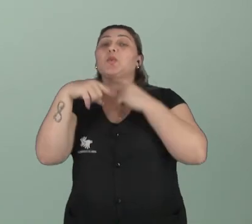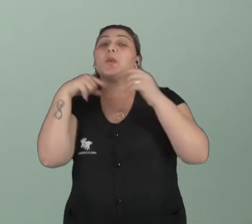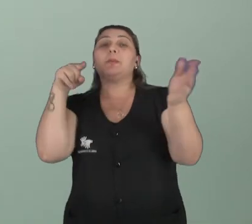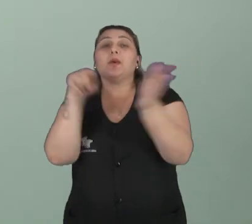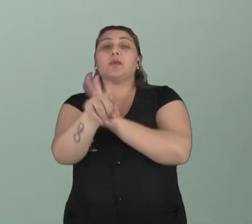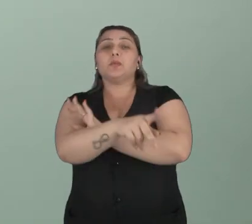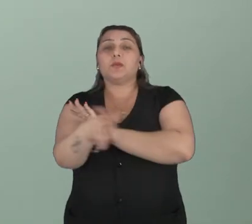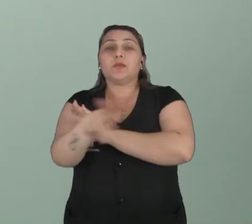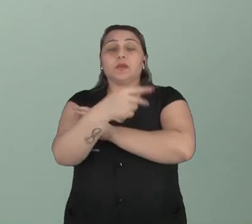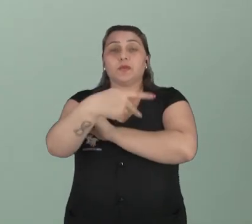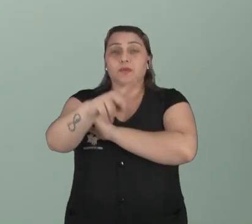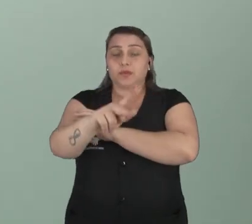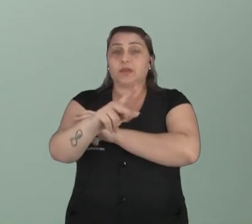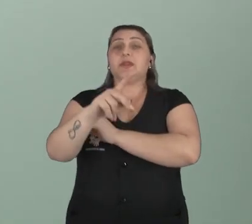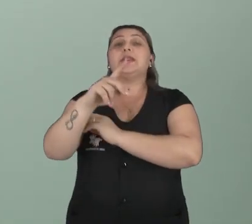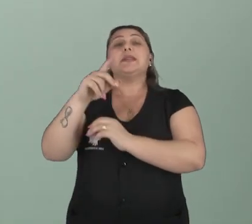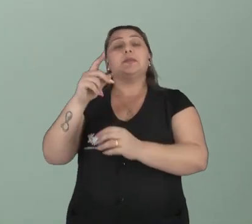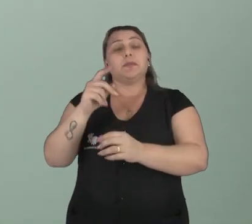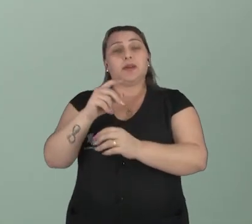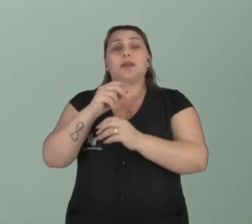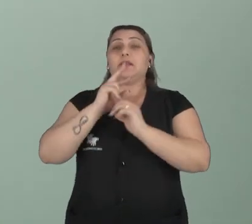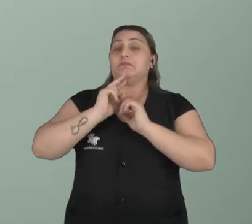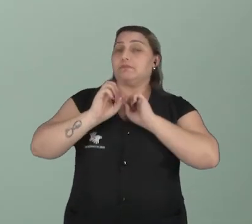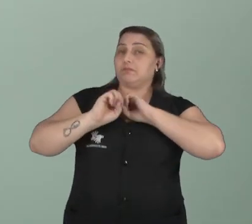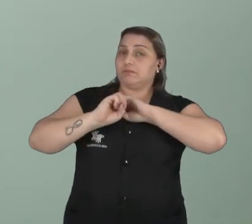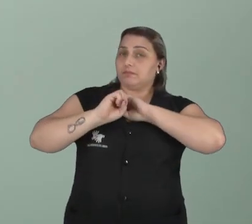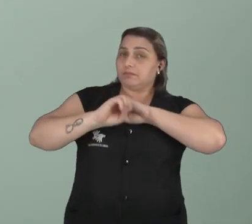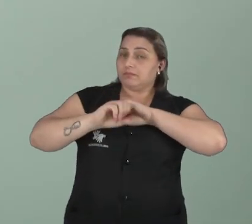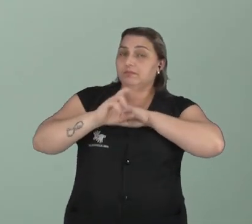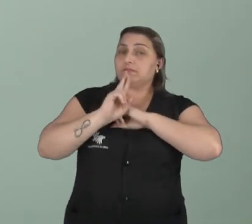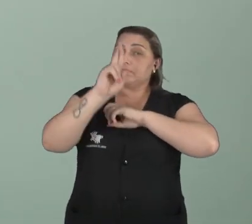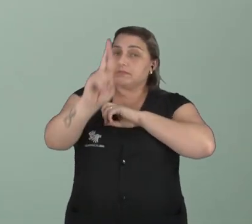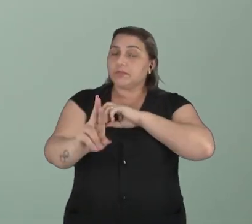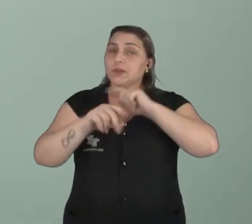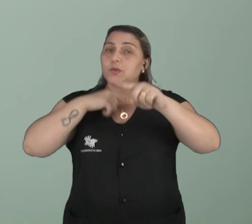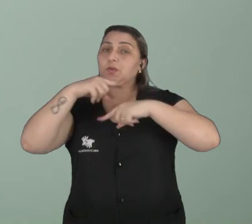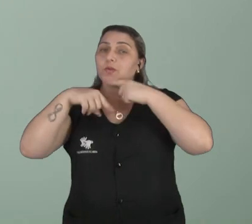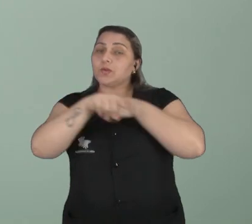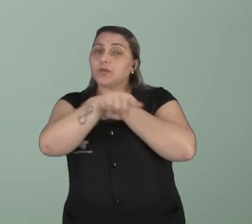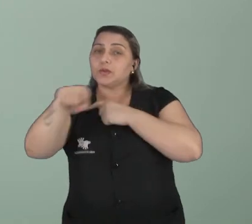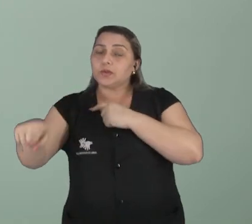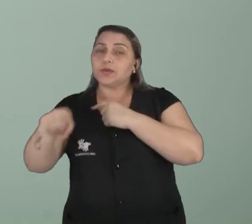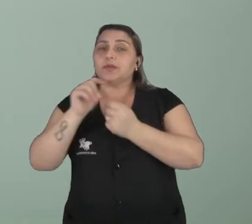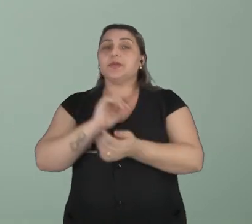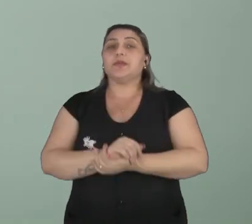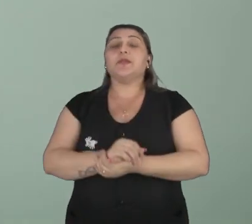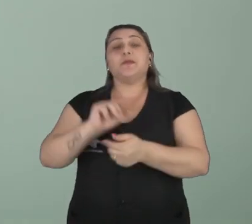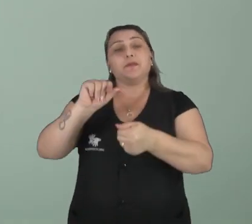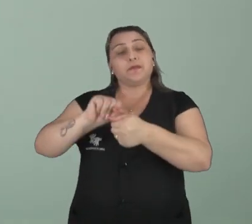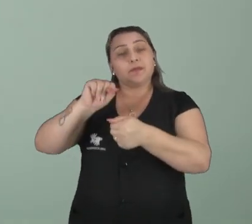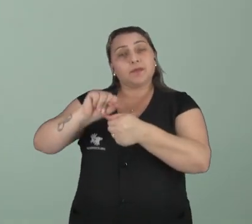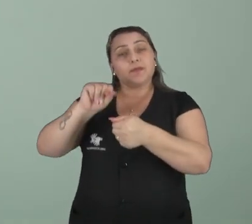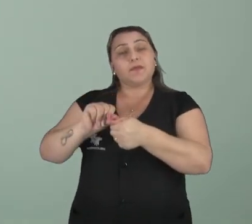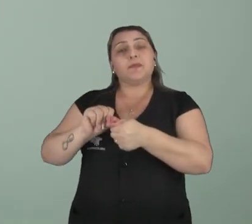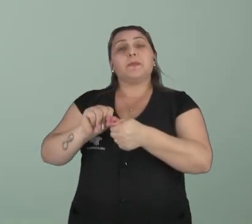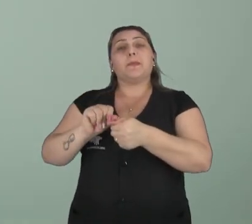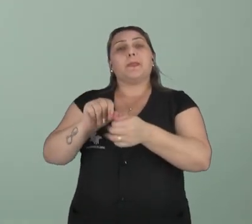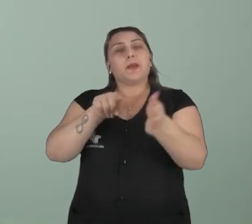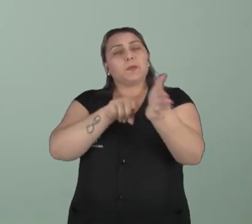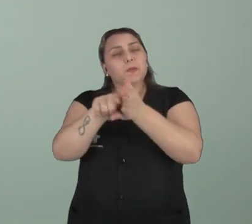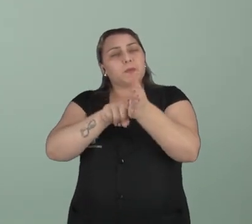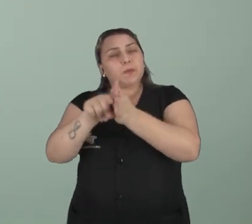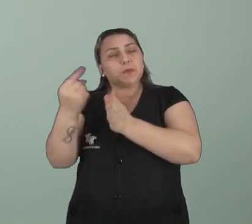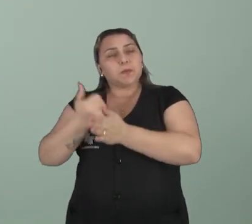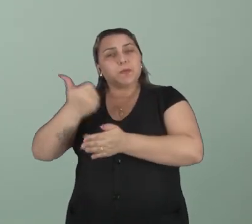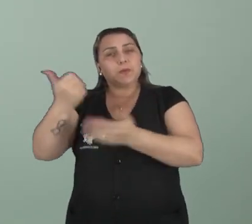pergunte para os professores de vocês, que eles estão aí para solucionar todas as dúvidas que vocês tiverem. Façam aquele nosso